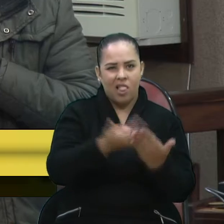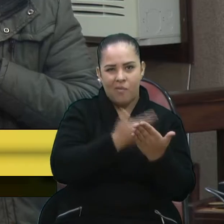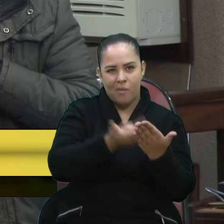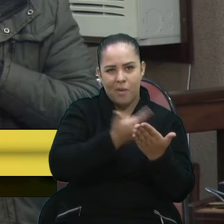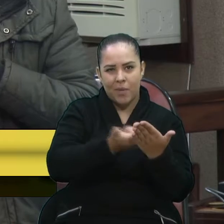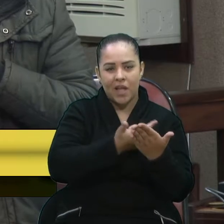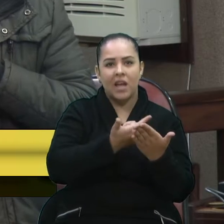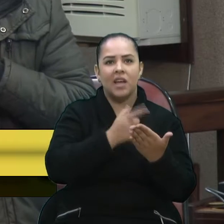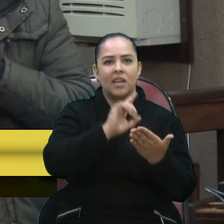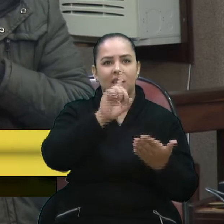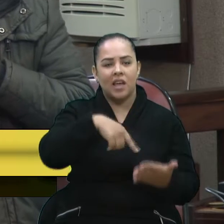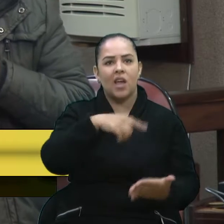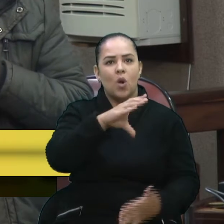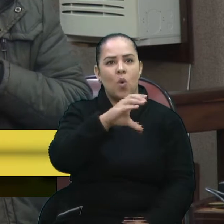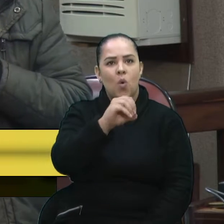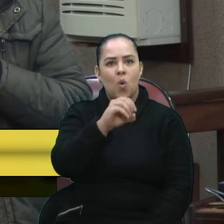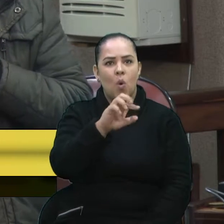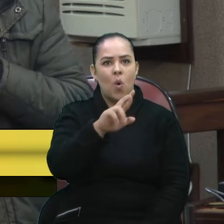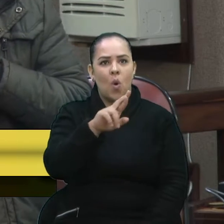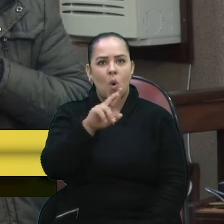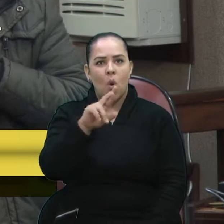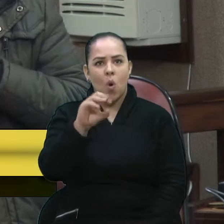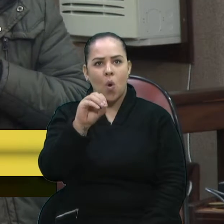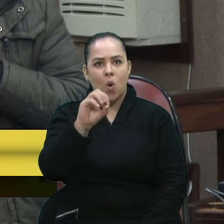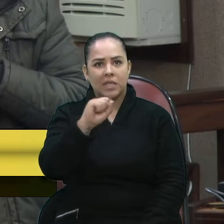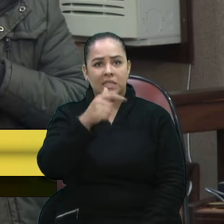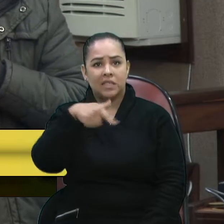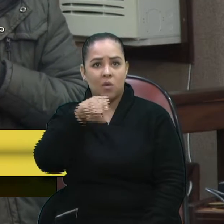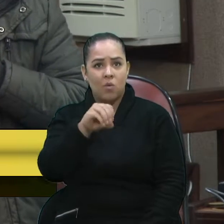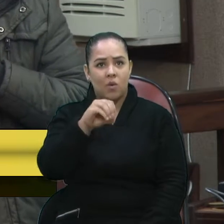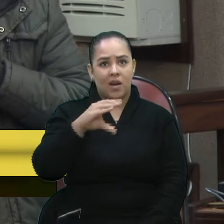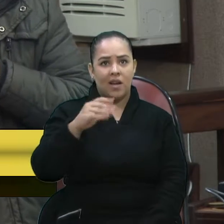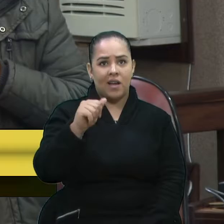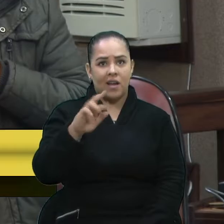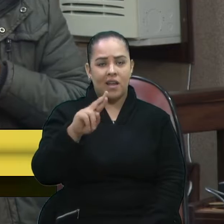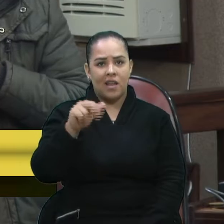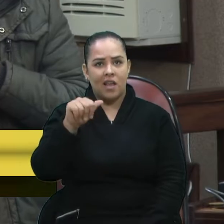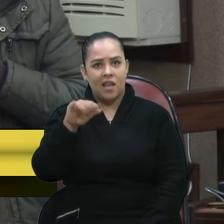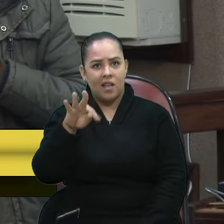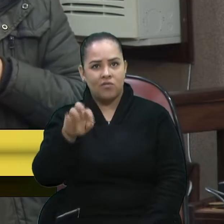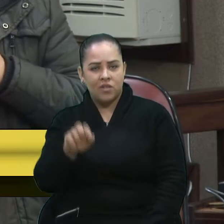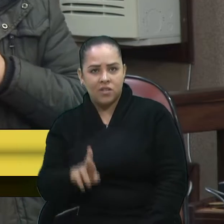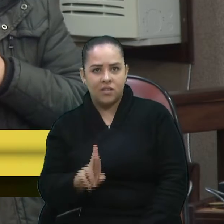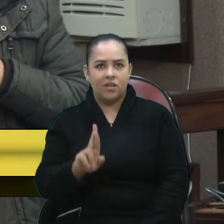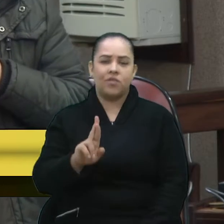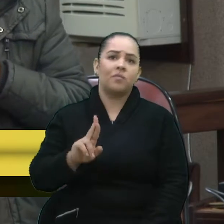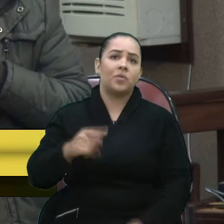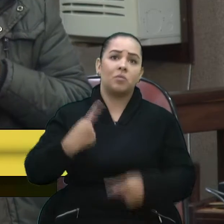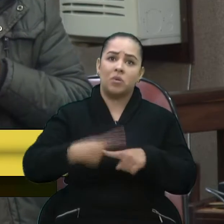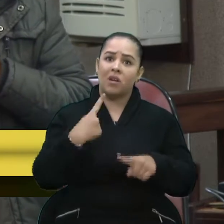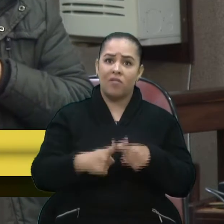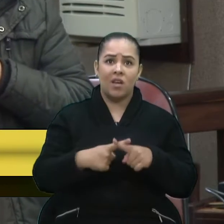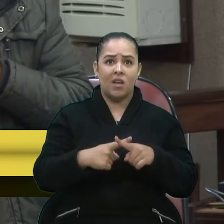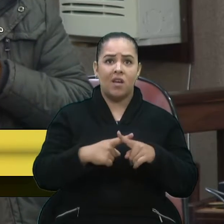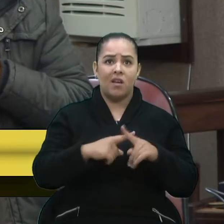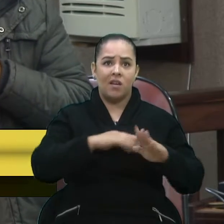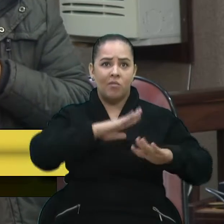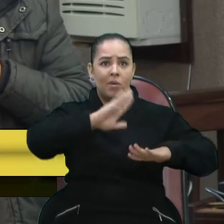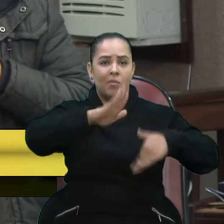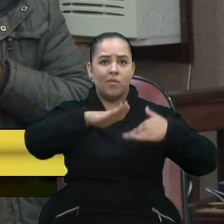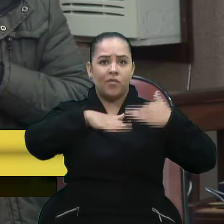precisa discutir o modelo de trabalho no Brasil e o que algumas pessoas pensam e tentam colocar aqui. E a miséria vai aumentando, a miséria vai